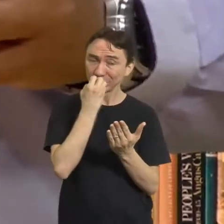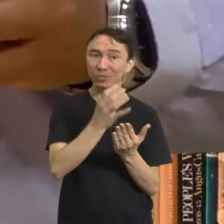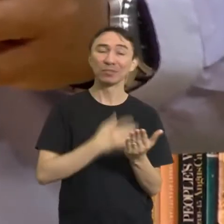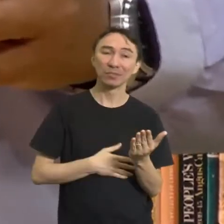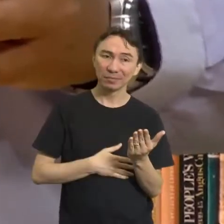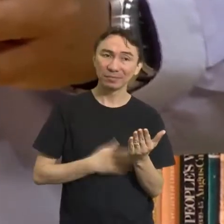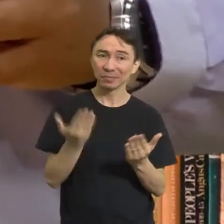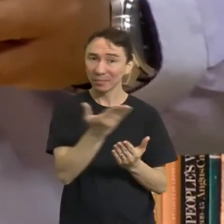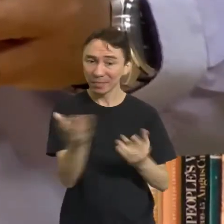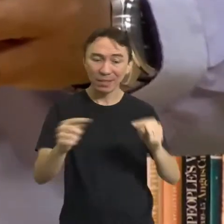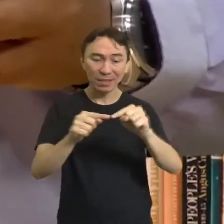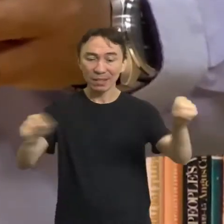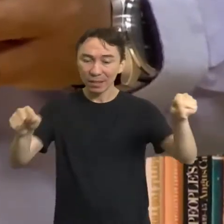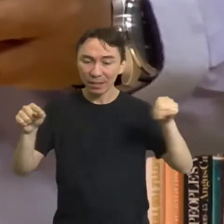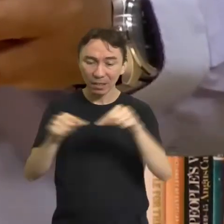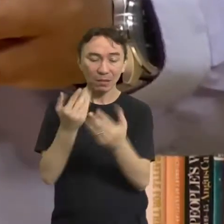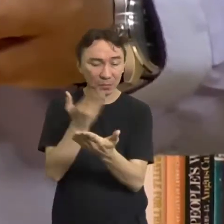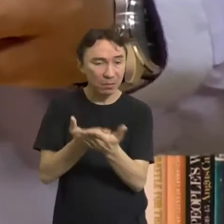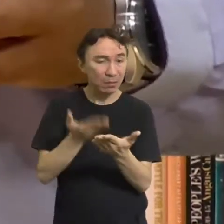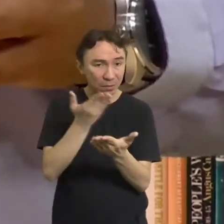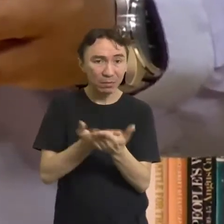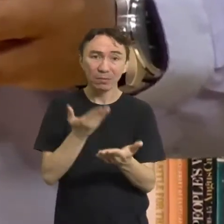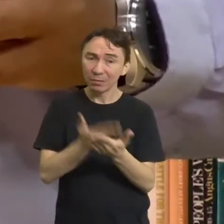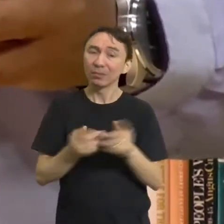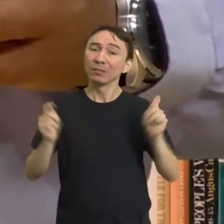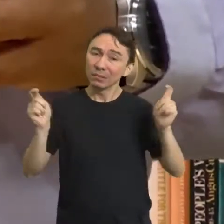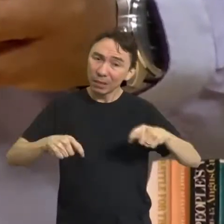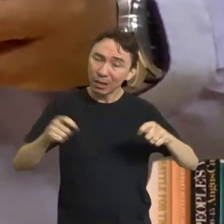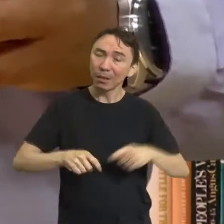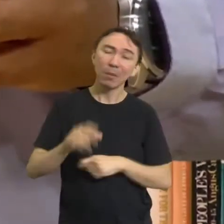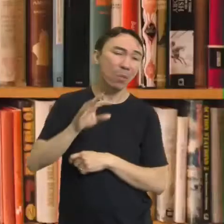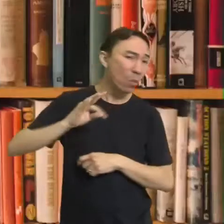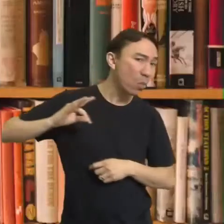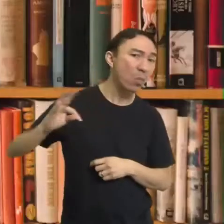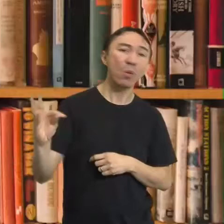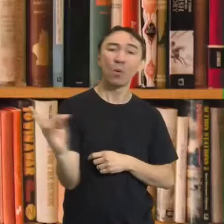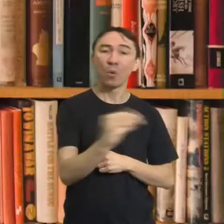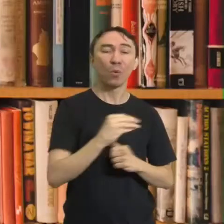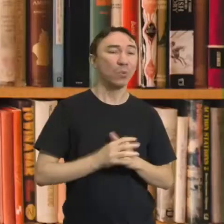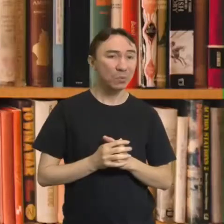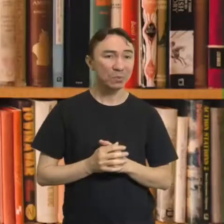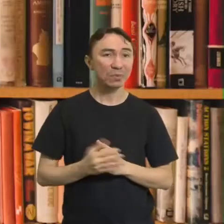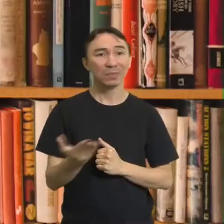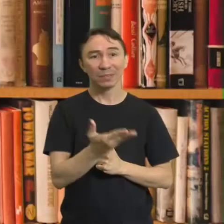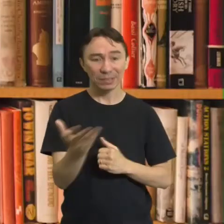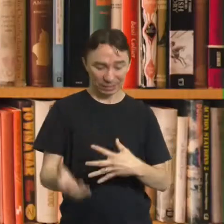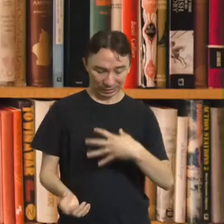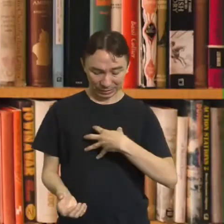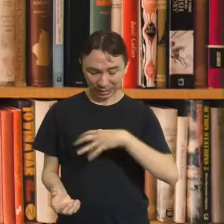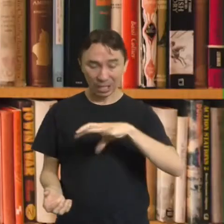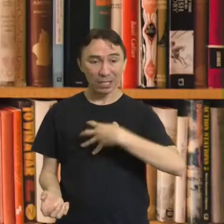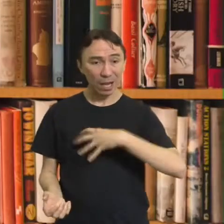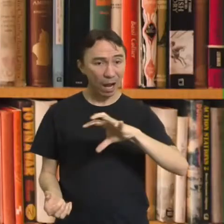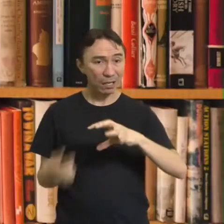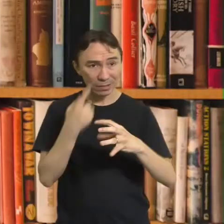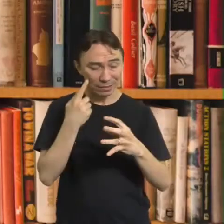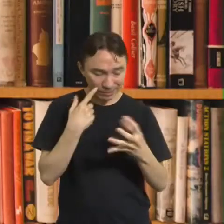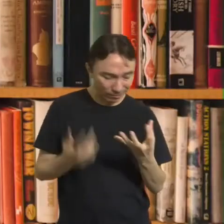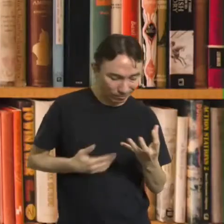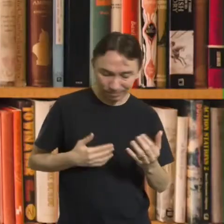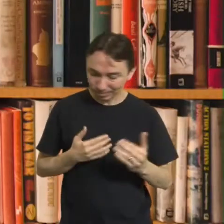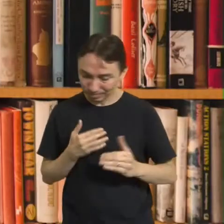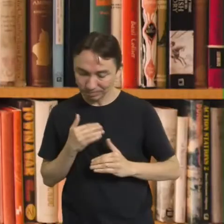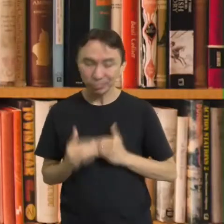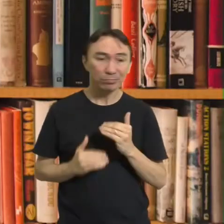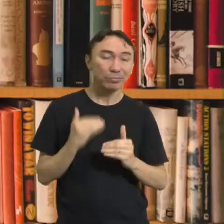para todos os públicos e acerca da construção da identidade, sobretudo, e de como estas pessoas podem,